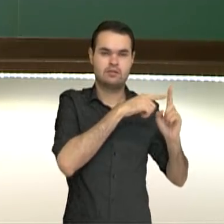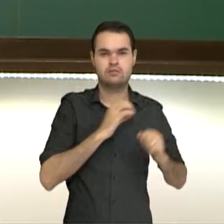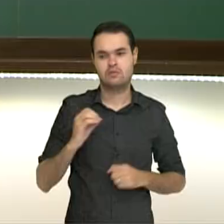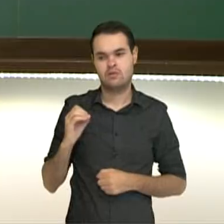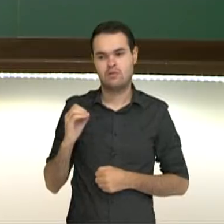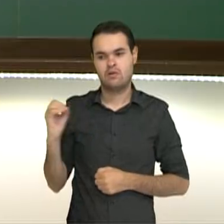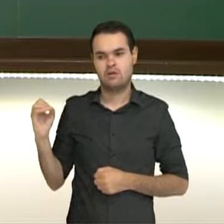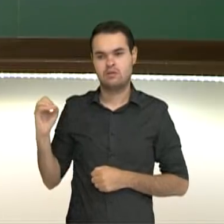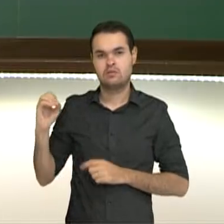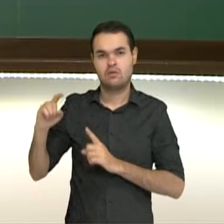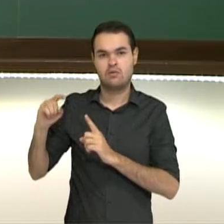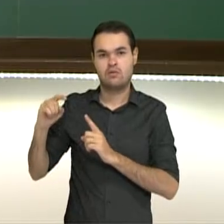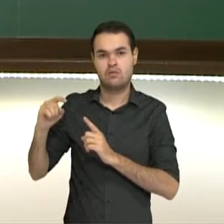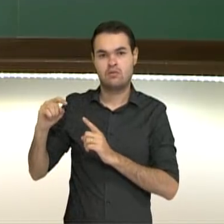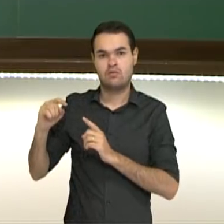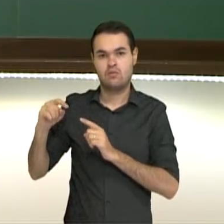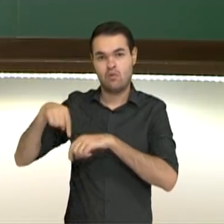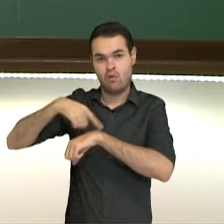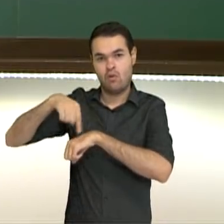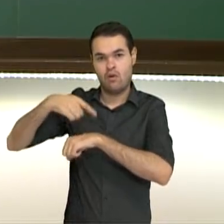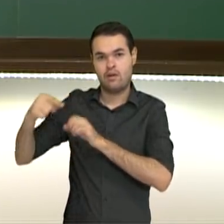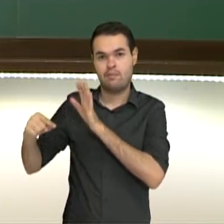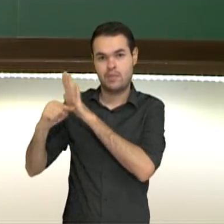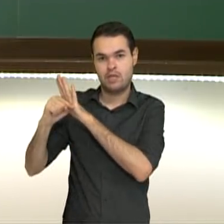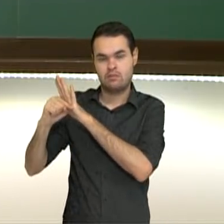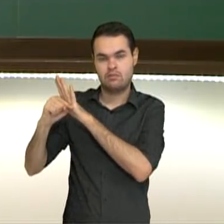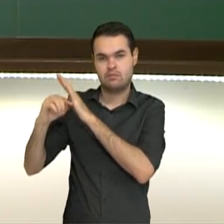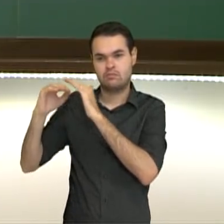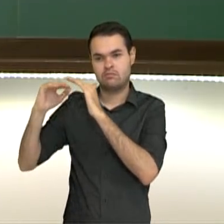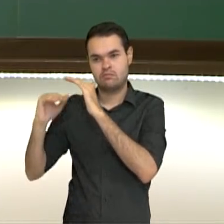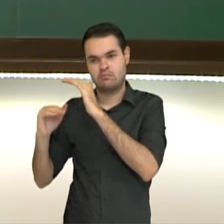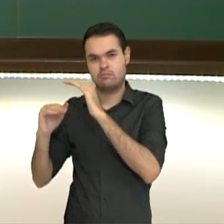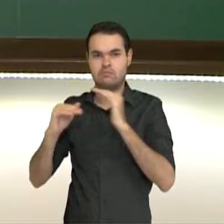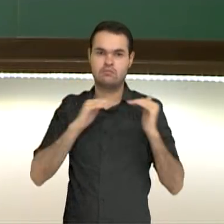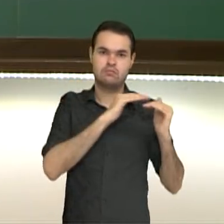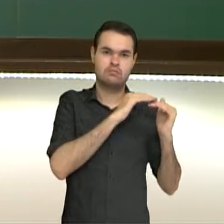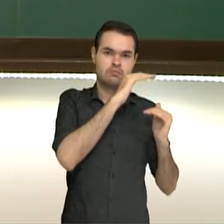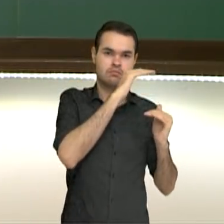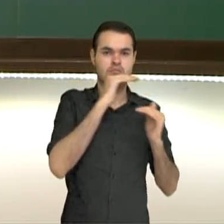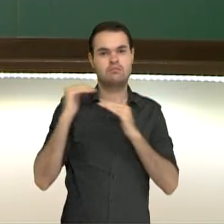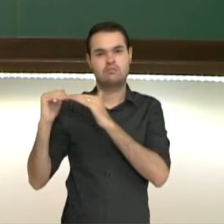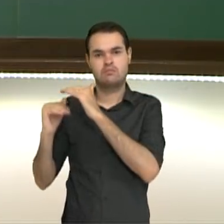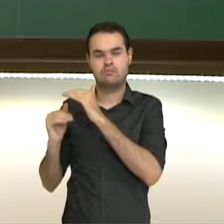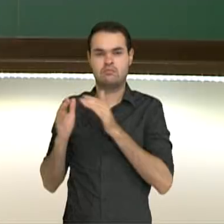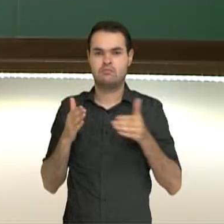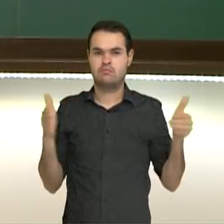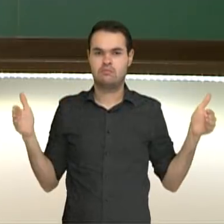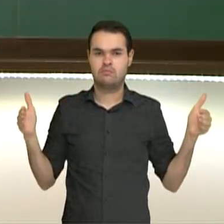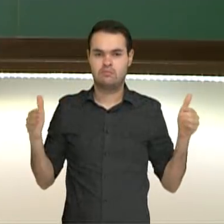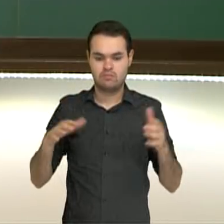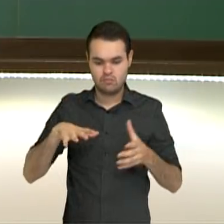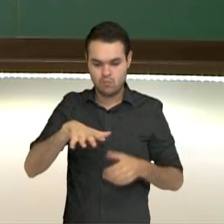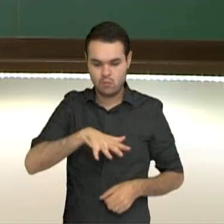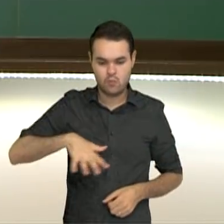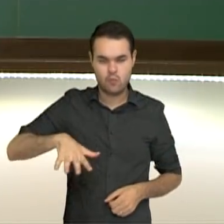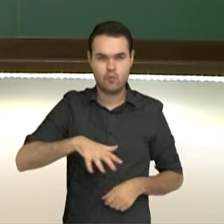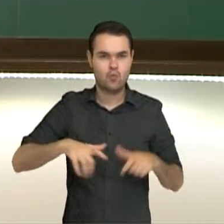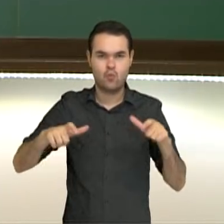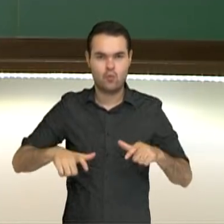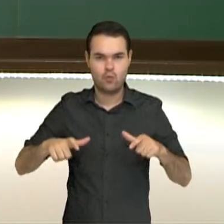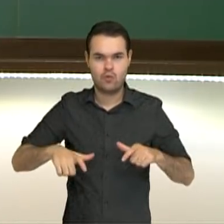vai ter 1 hora a menos. Essa é a organização dos fusos horários, justamente baseado ali no movimento